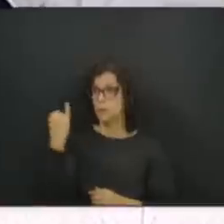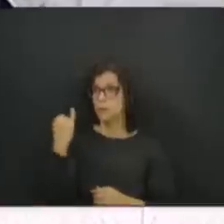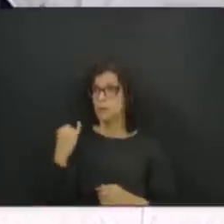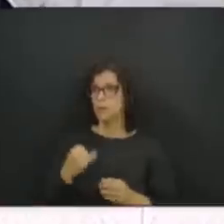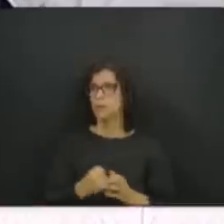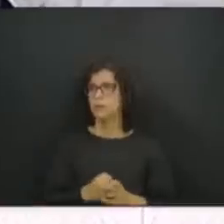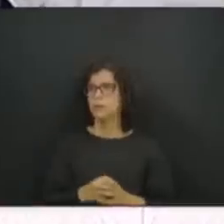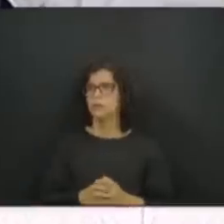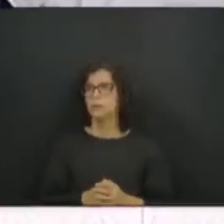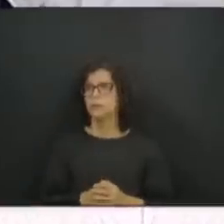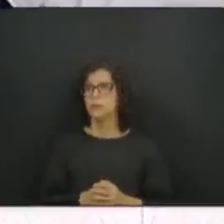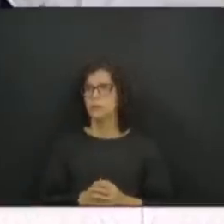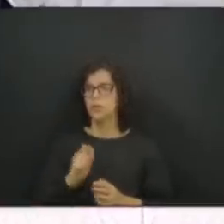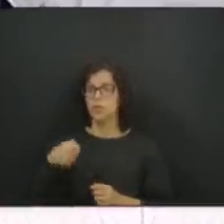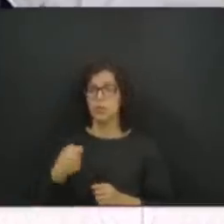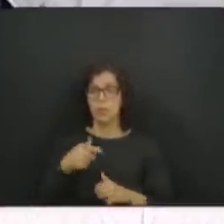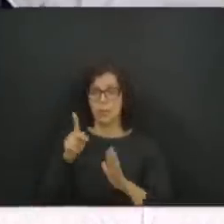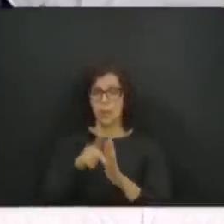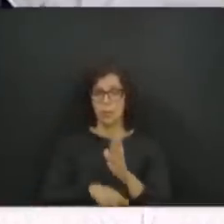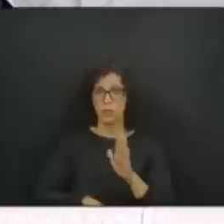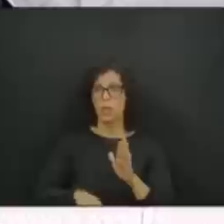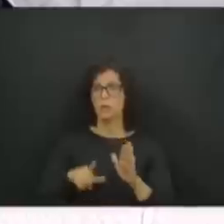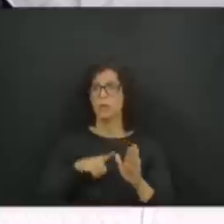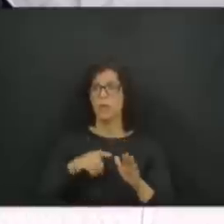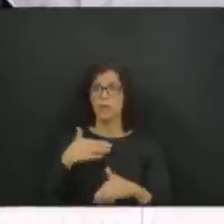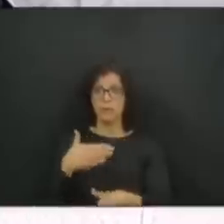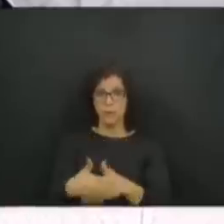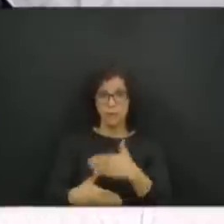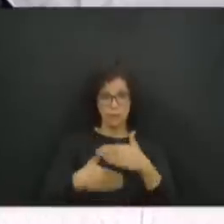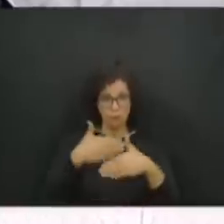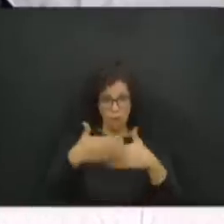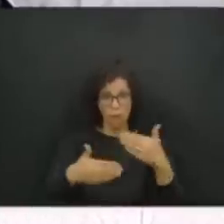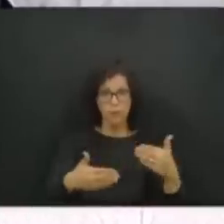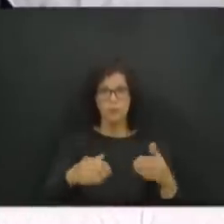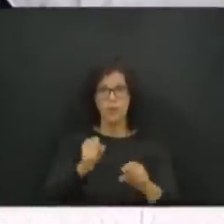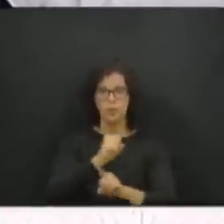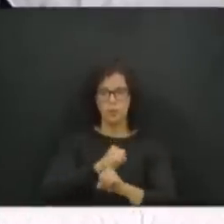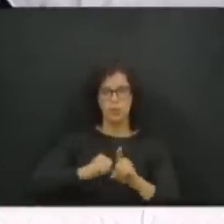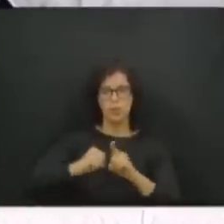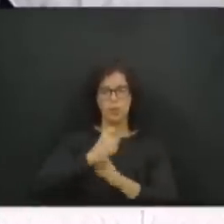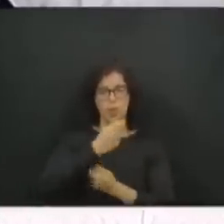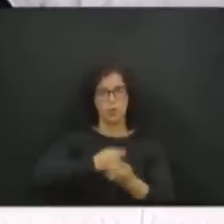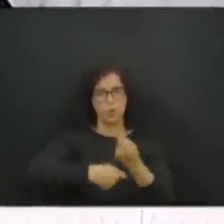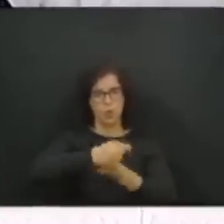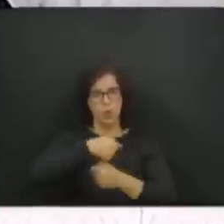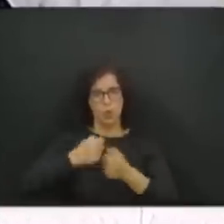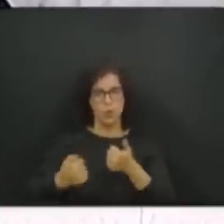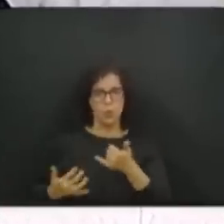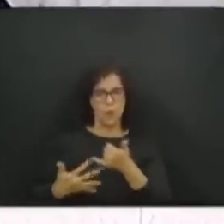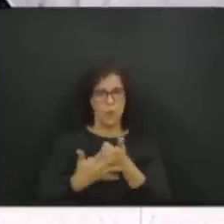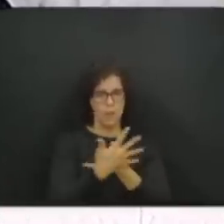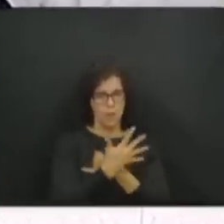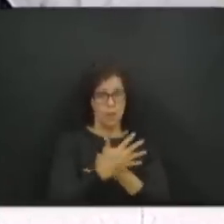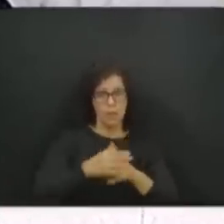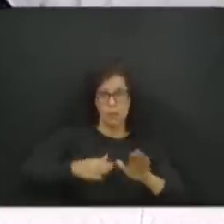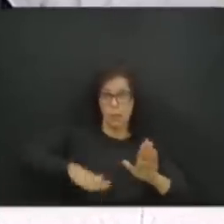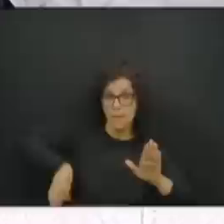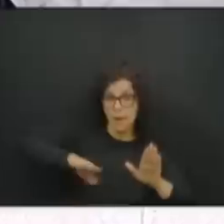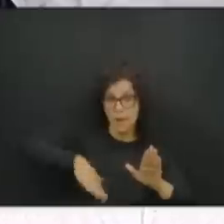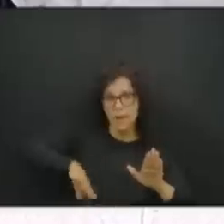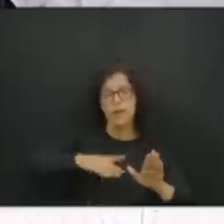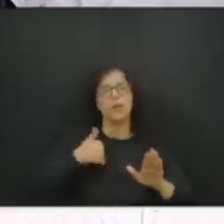em relação ao um grande projeto desenvolvimento sócio-econômico-ambiental do nosso litoral